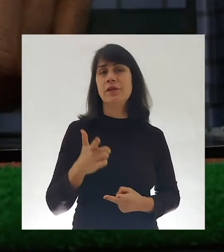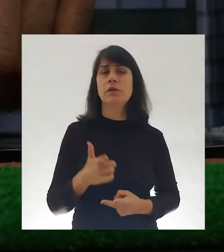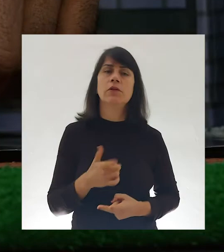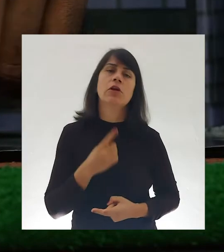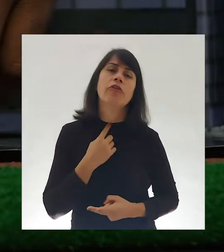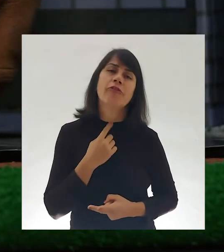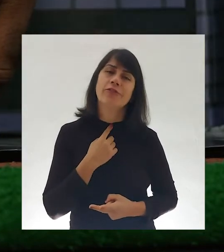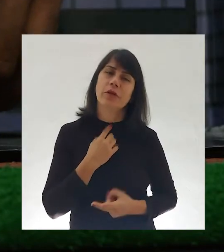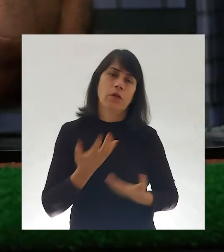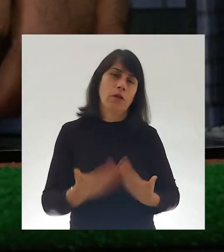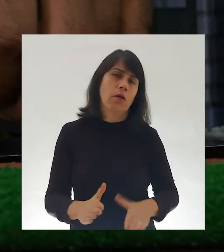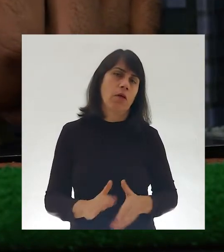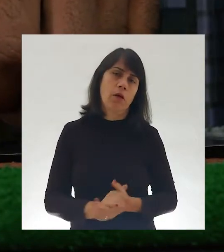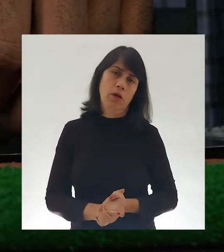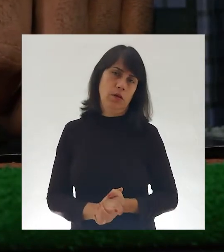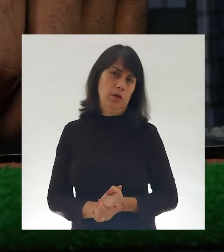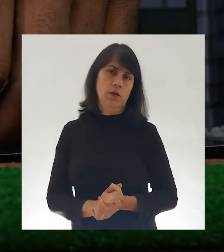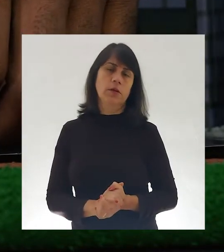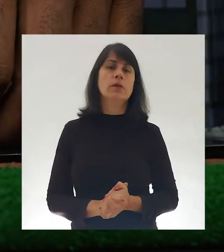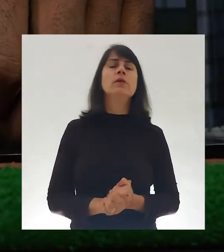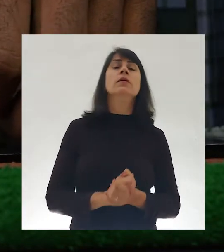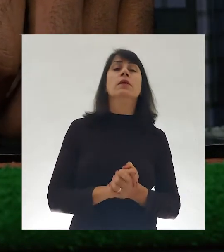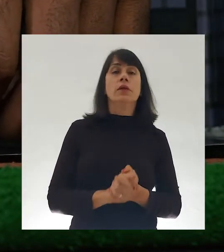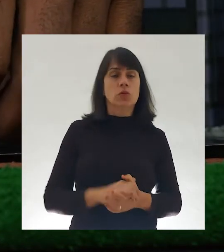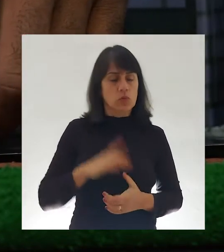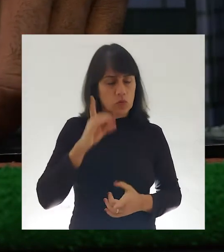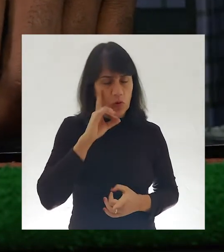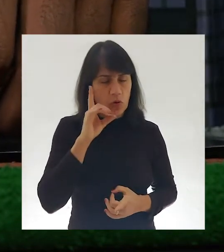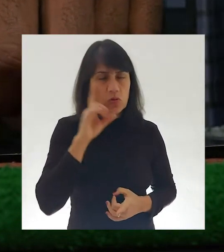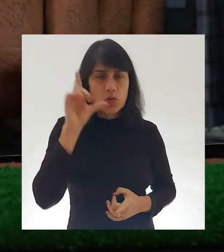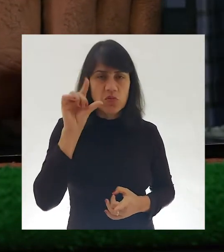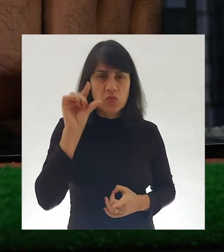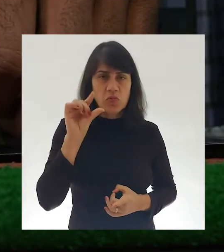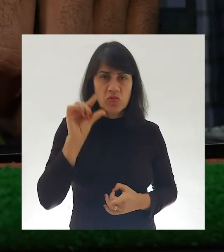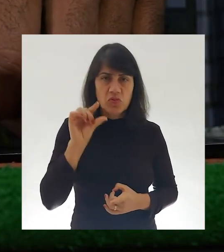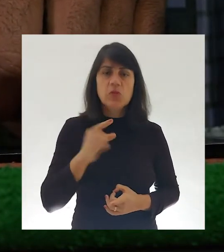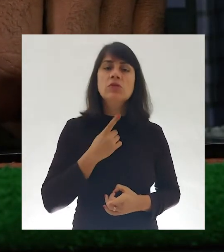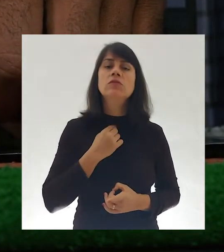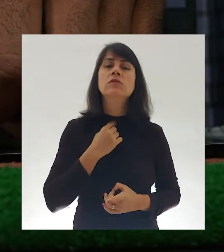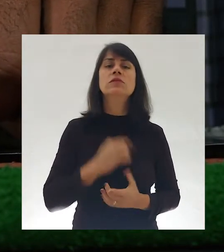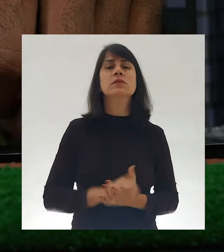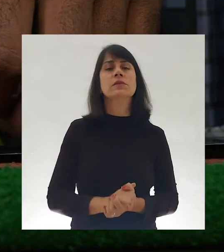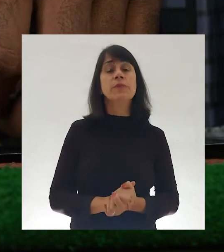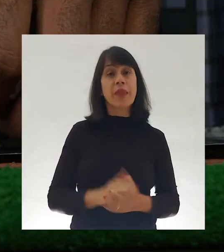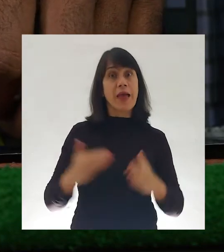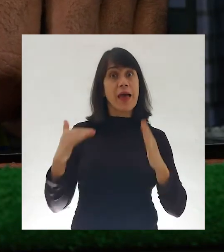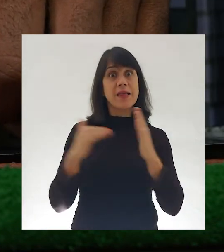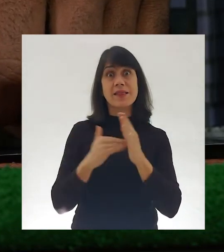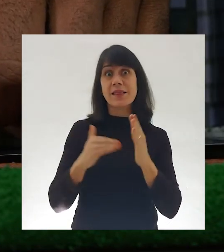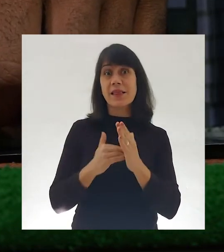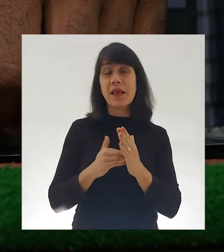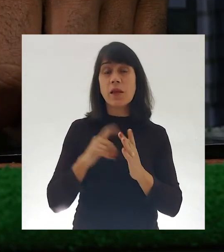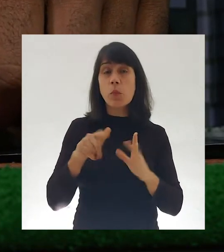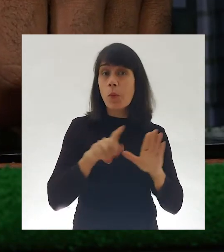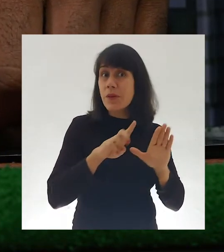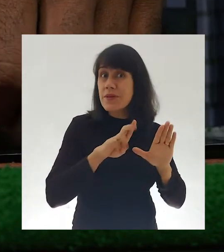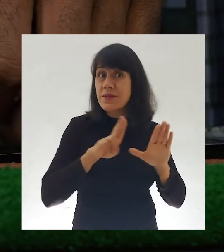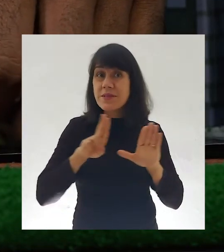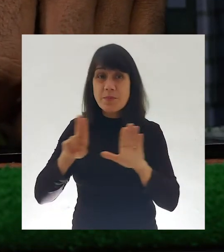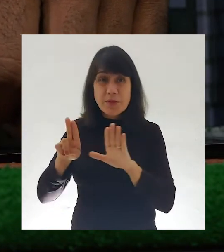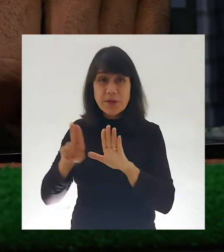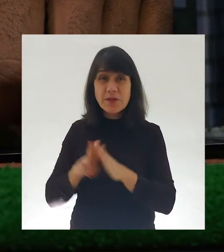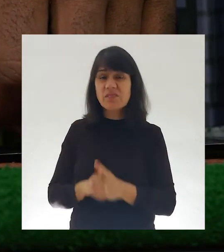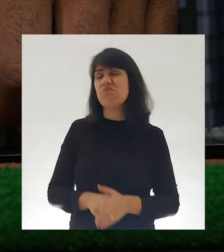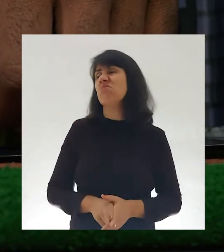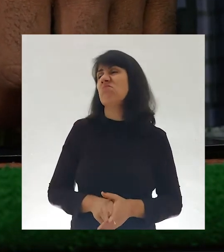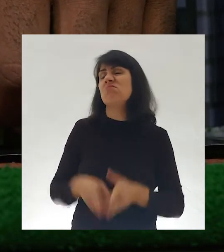mesmo ânimo de fazer as coisas, e a cada dia menos. Até que depois de uma semana,